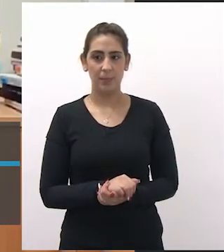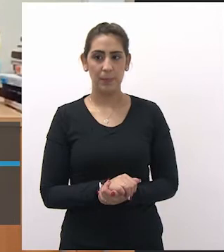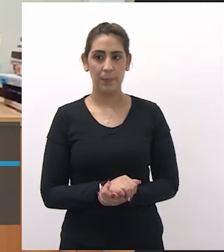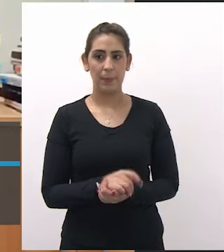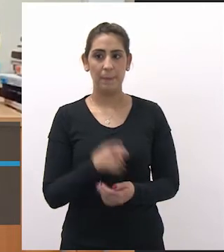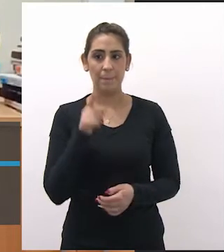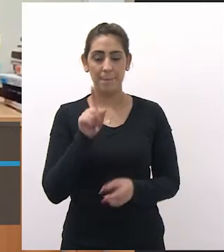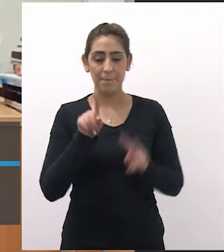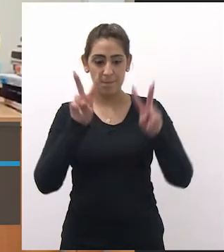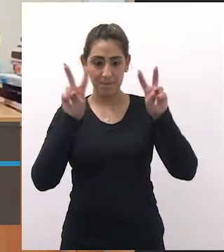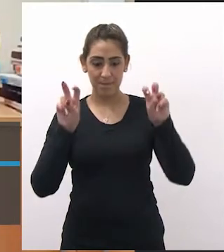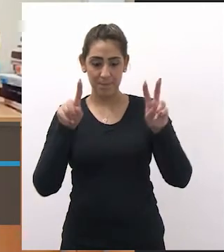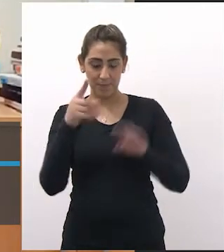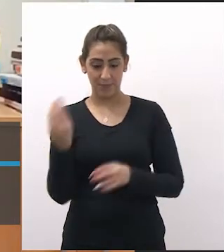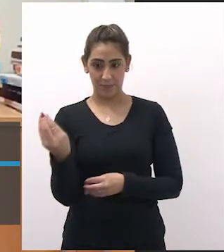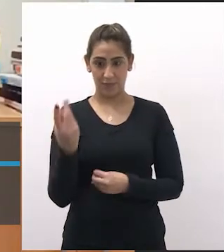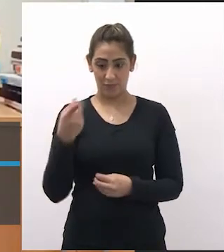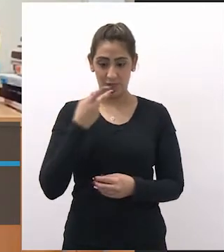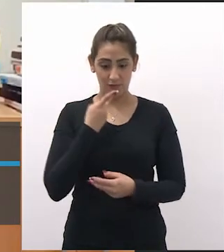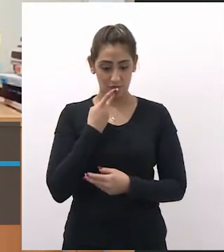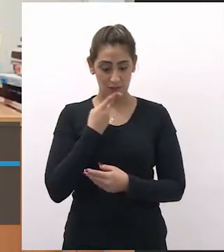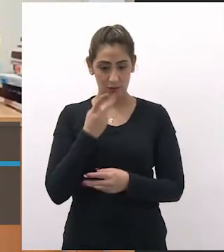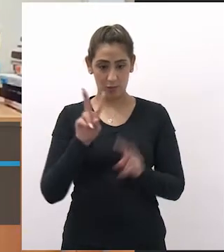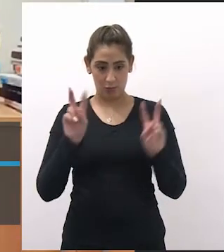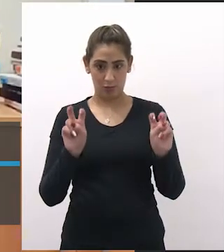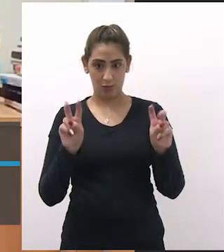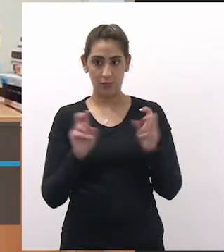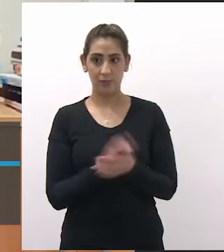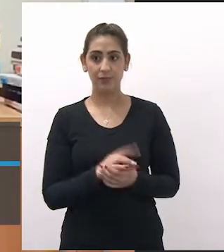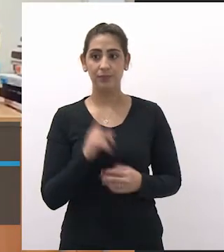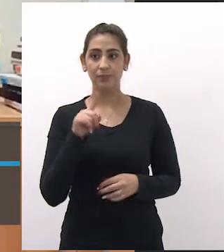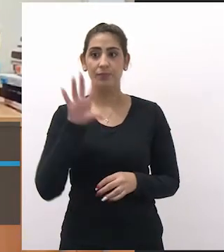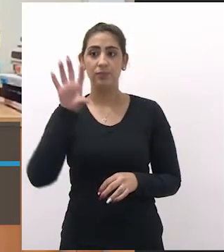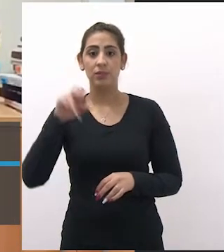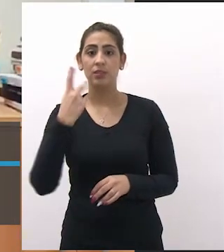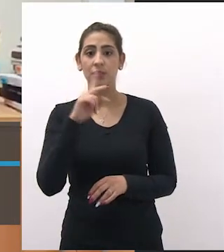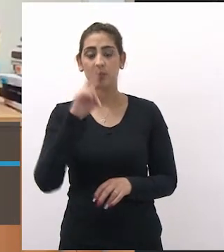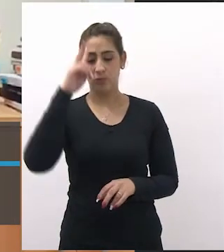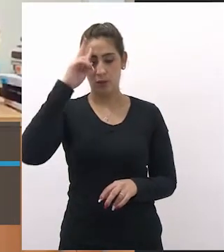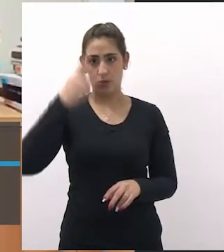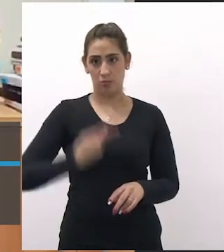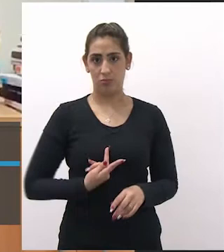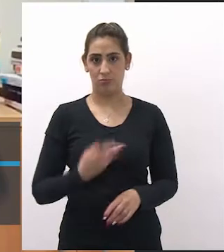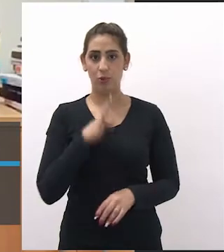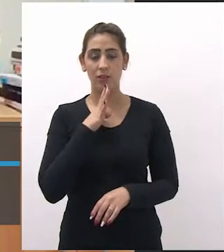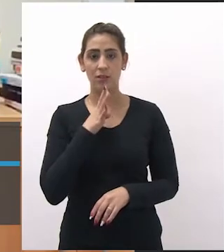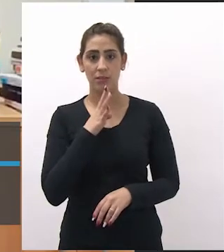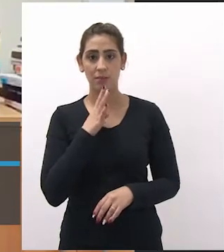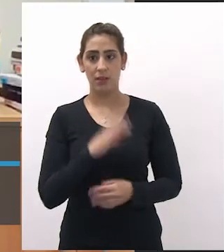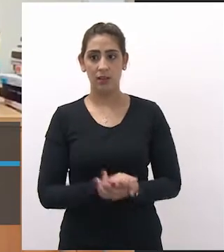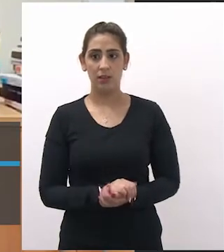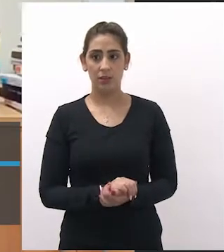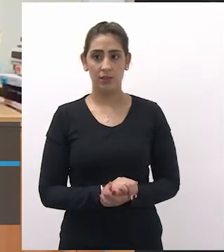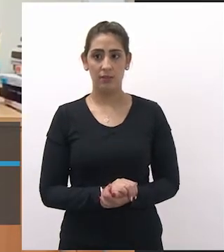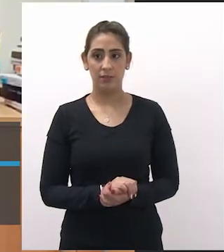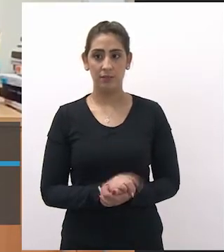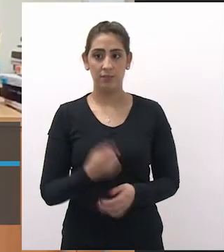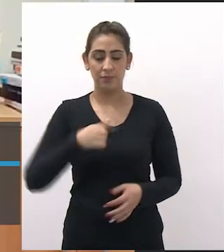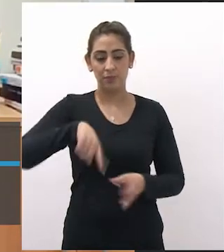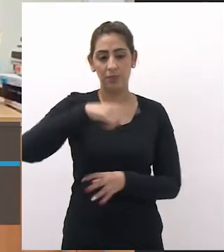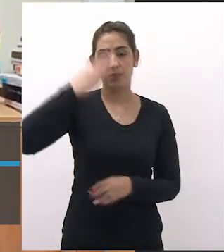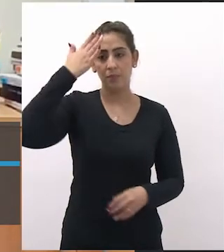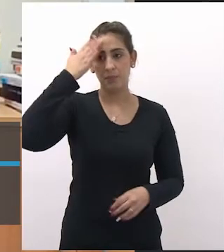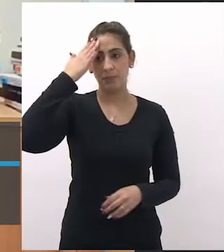Essa questão que você traz, né, de buscar o seu autoconhecimento, né, e só para as pessoas entenderem